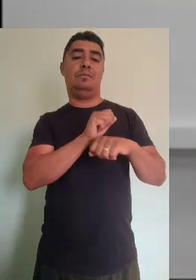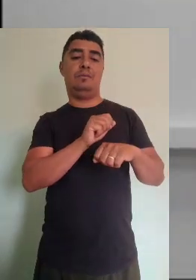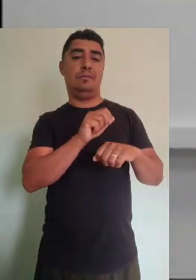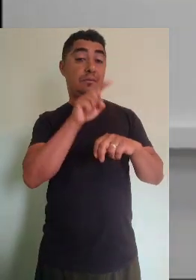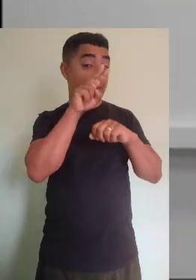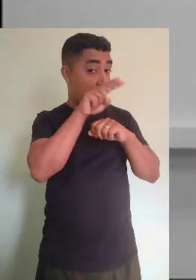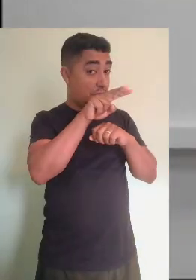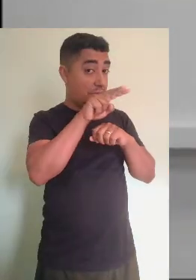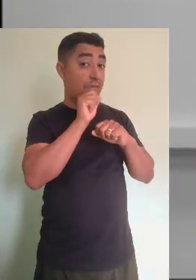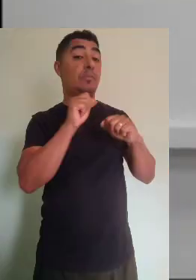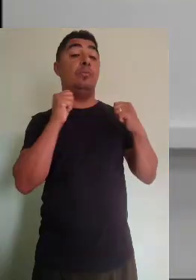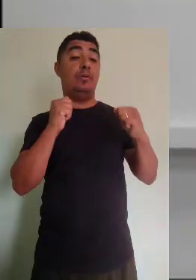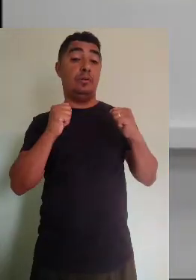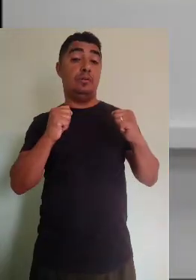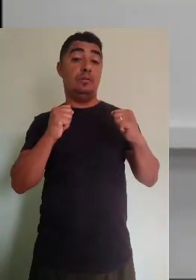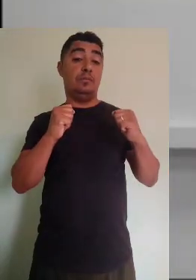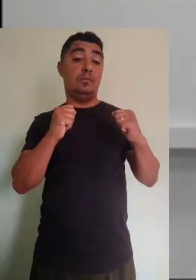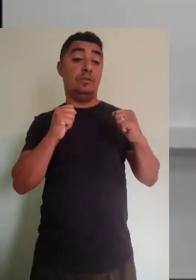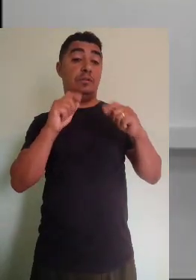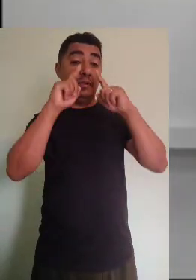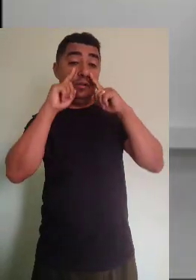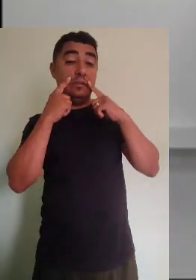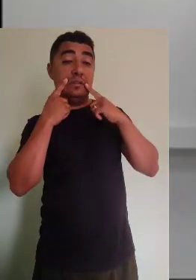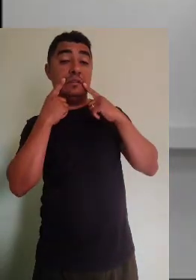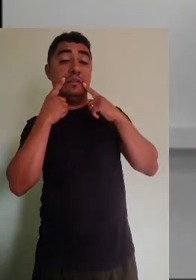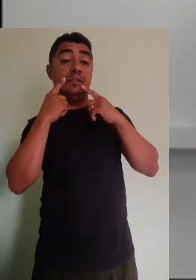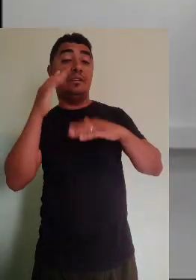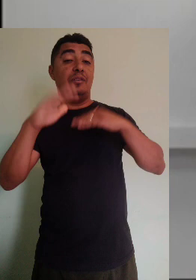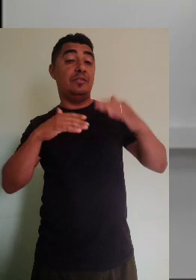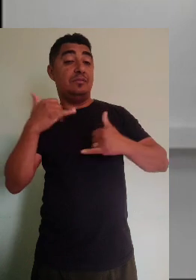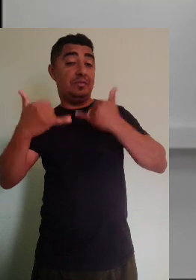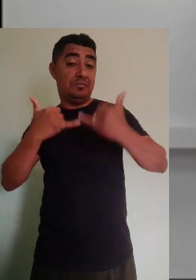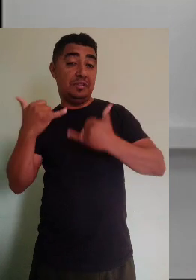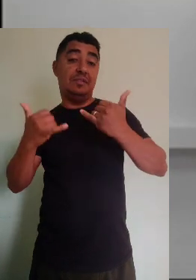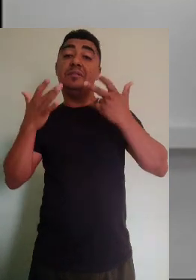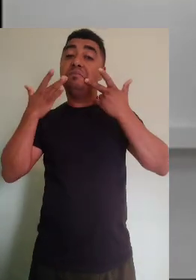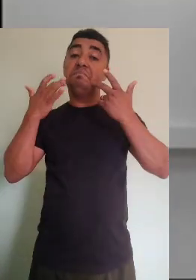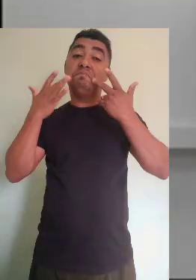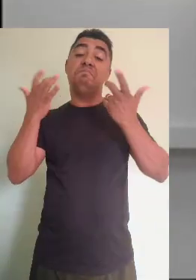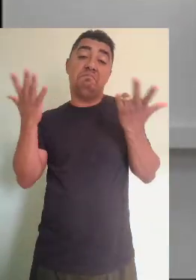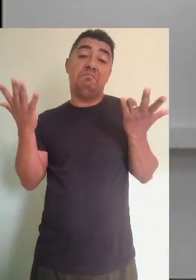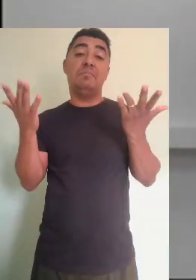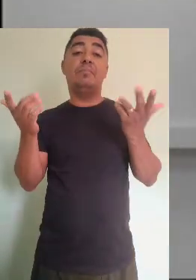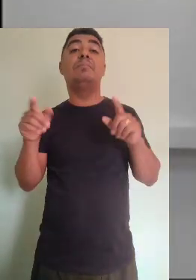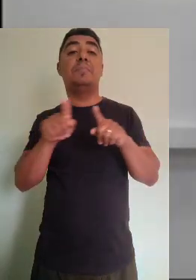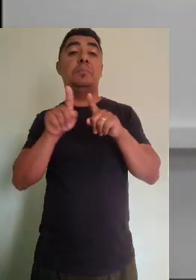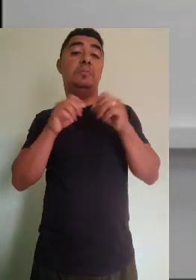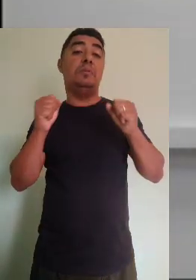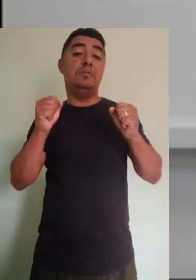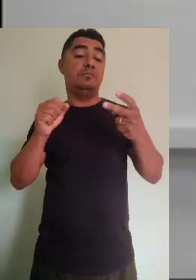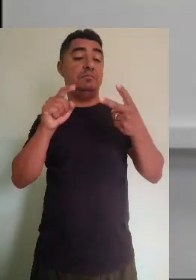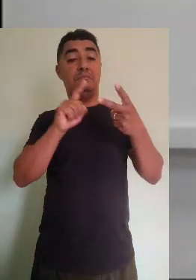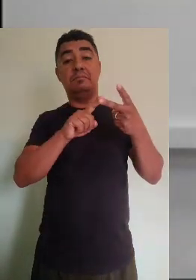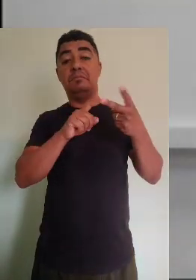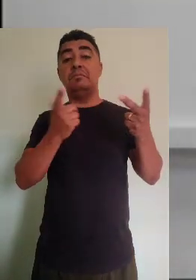Pode representar que essa criança não está chorando realmente, mas que eles estão brincando, que é um teatro, né? Pode ser